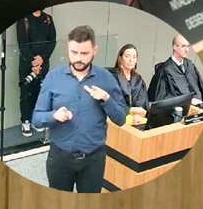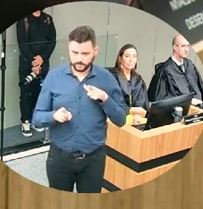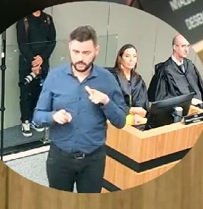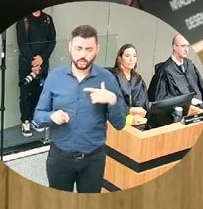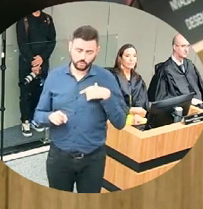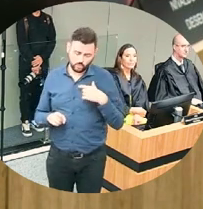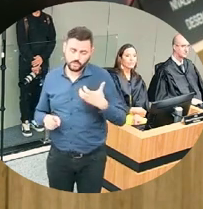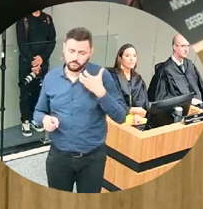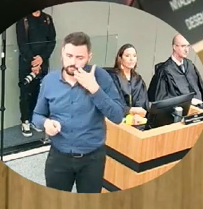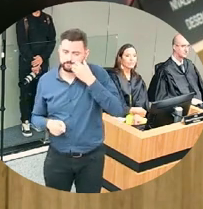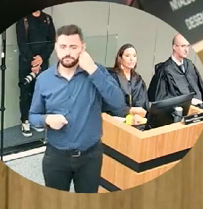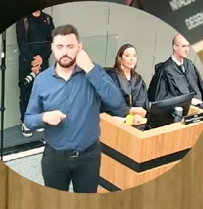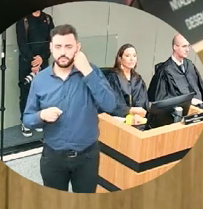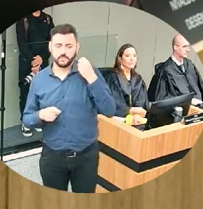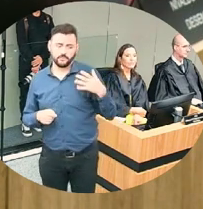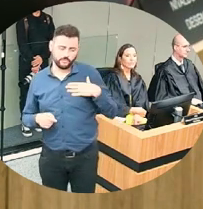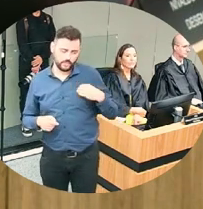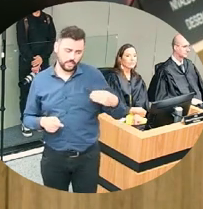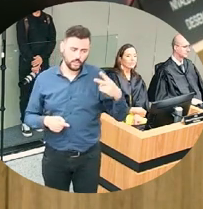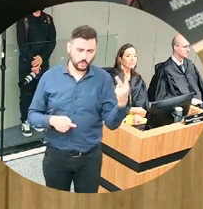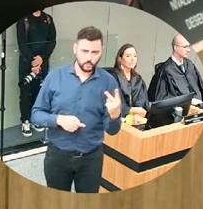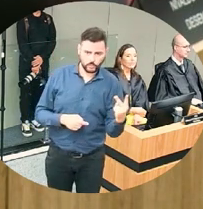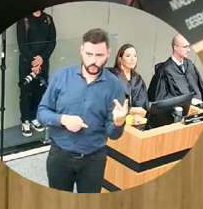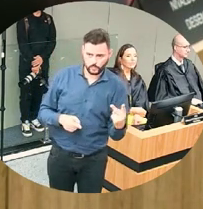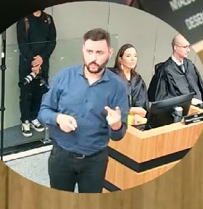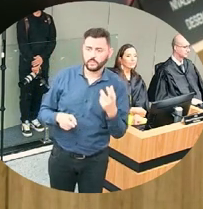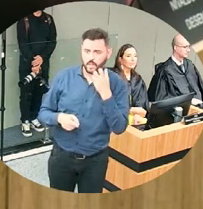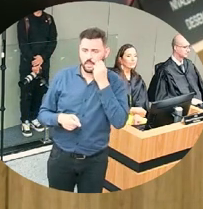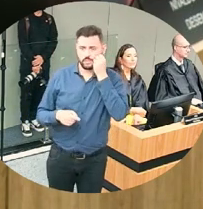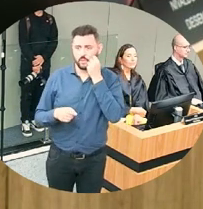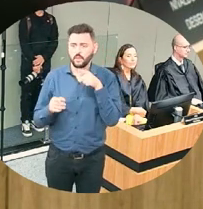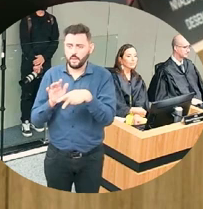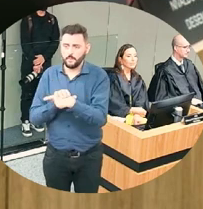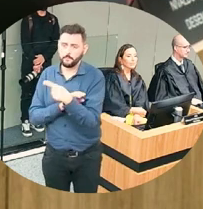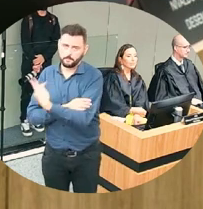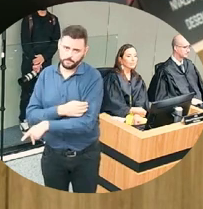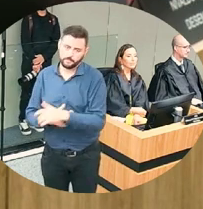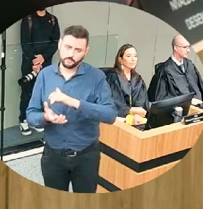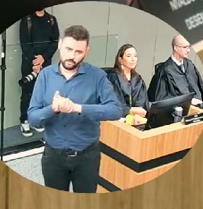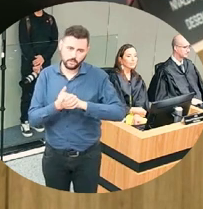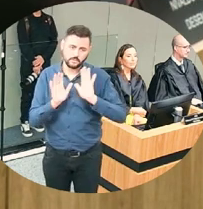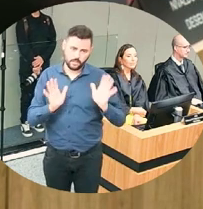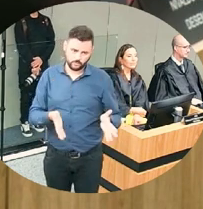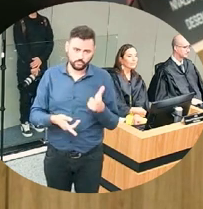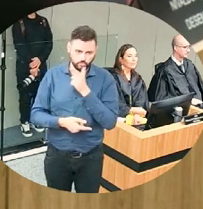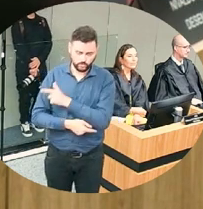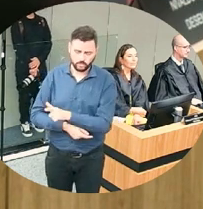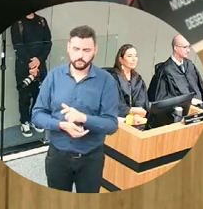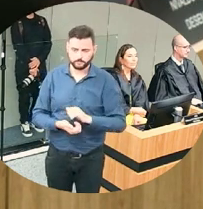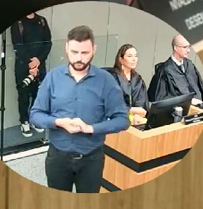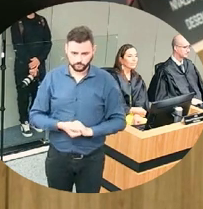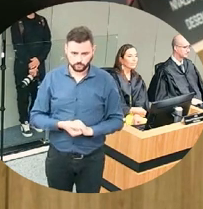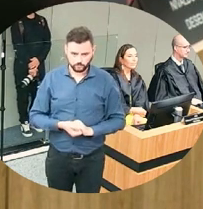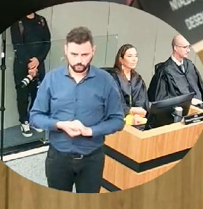e dois enteados José Eduardo nieves Gonzales e Marcos Vinícius nieves